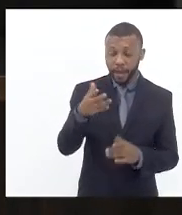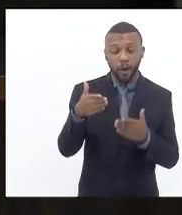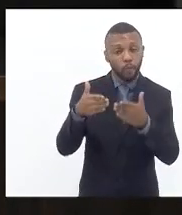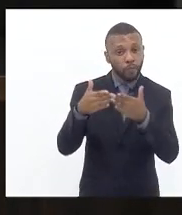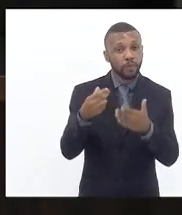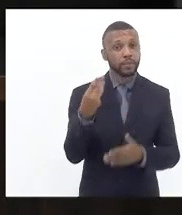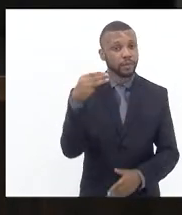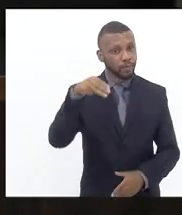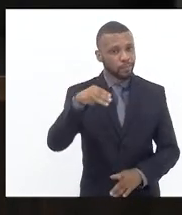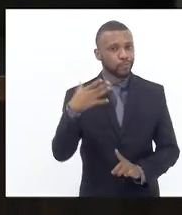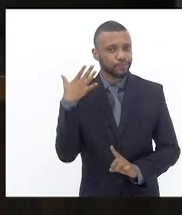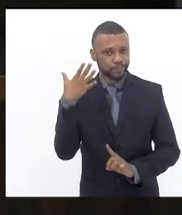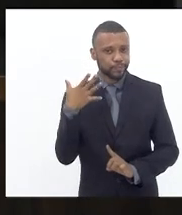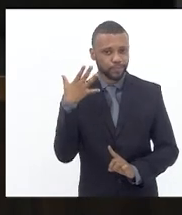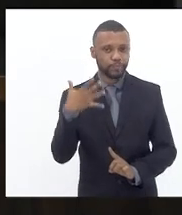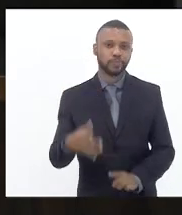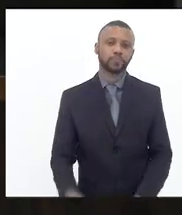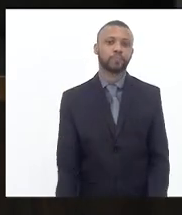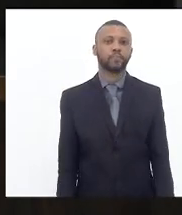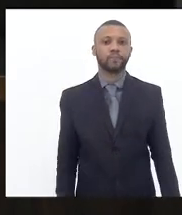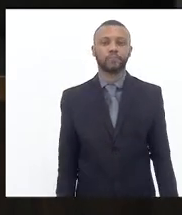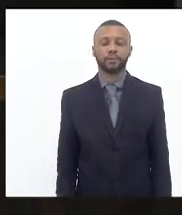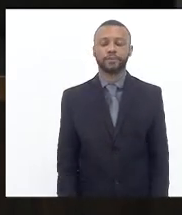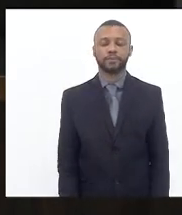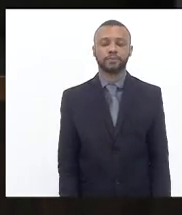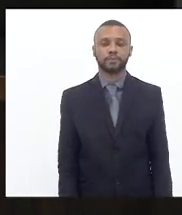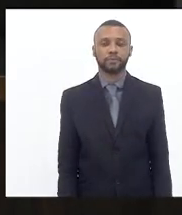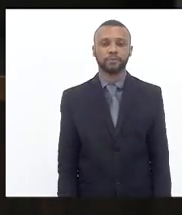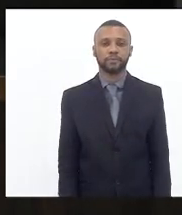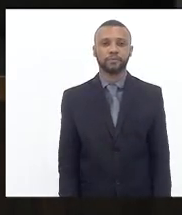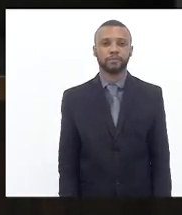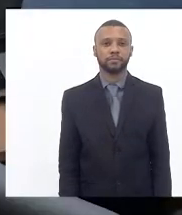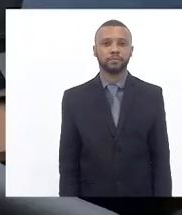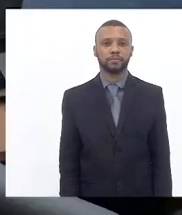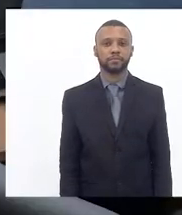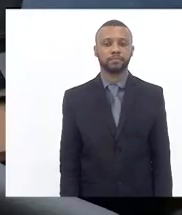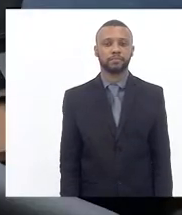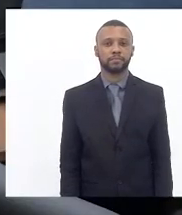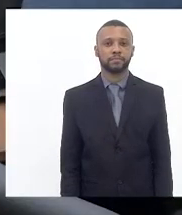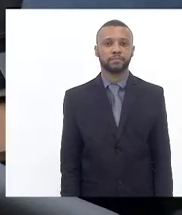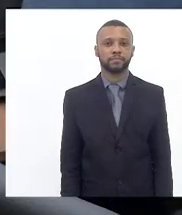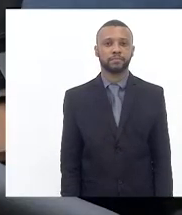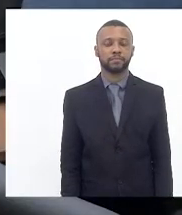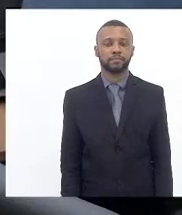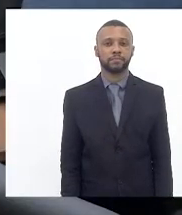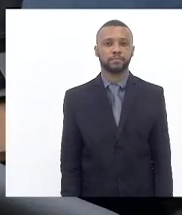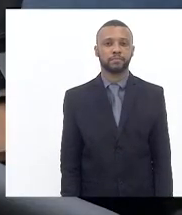gentileza E aí E aí